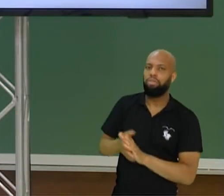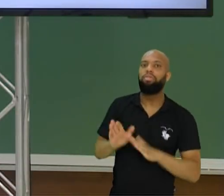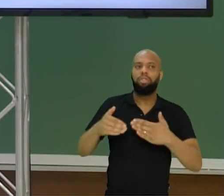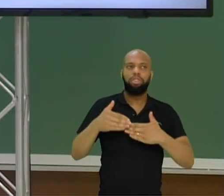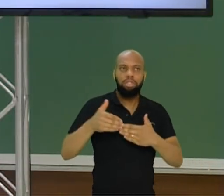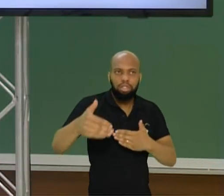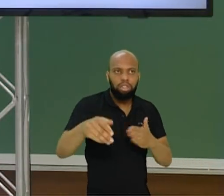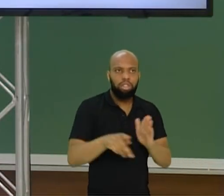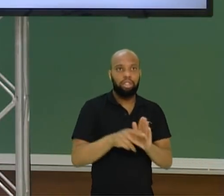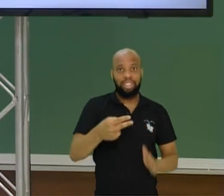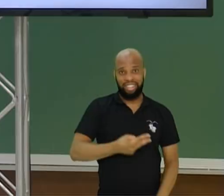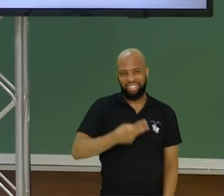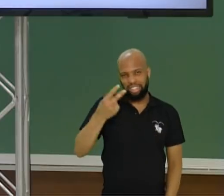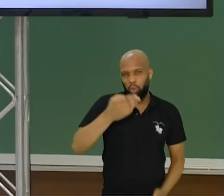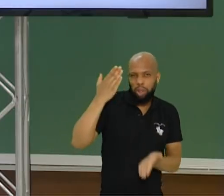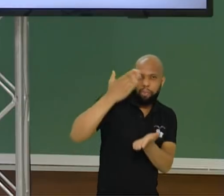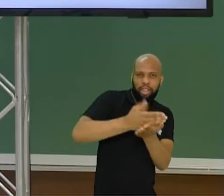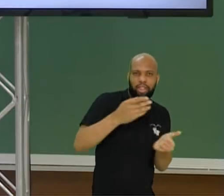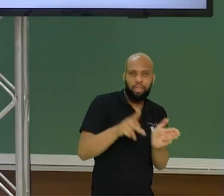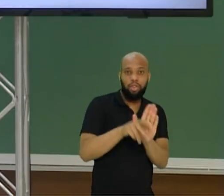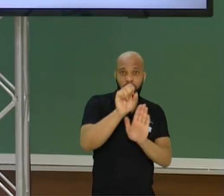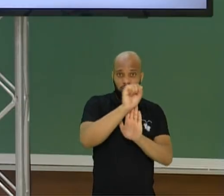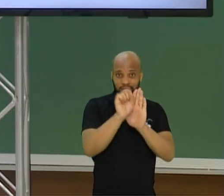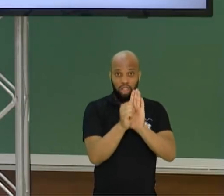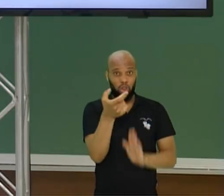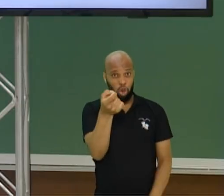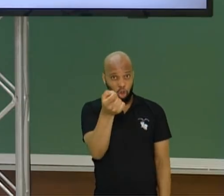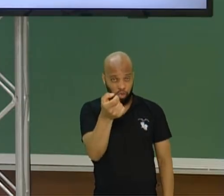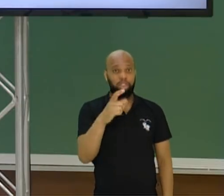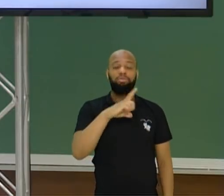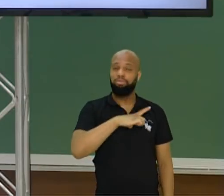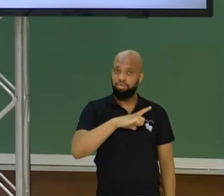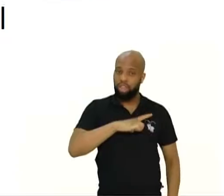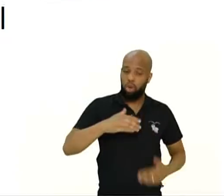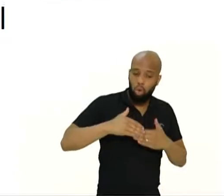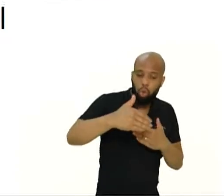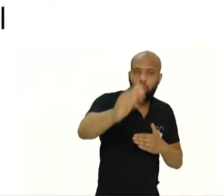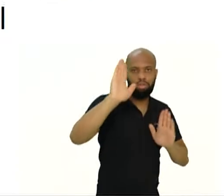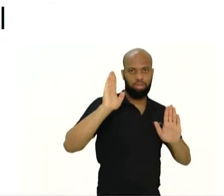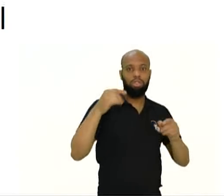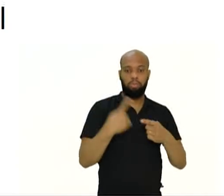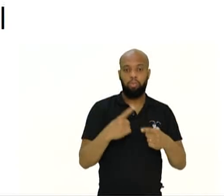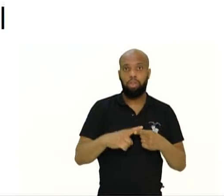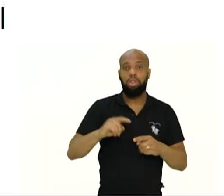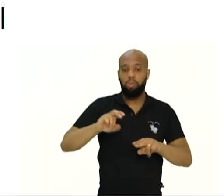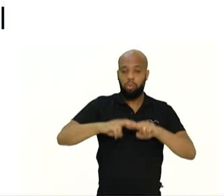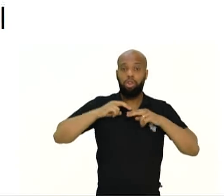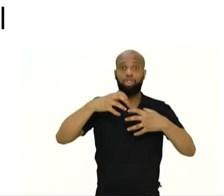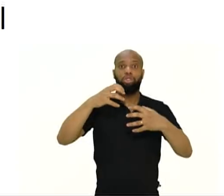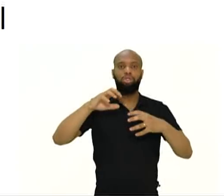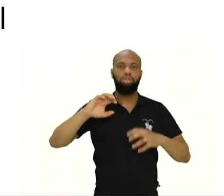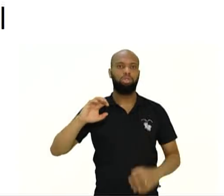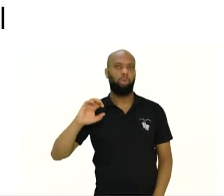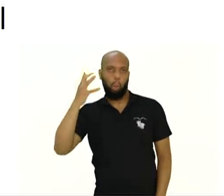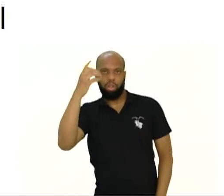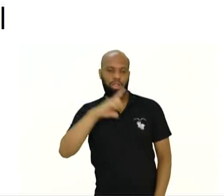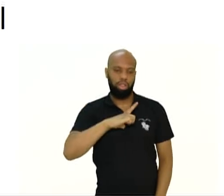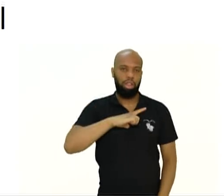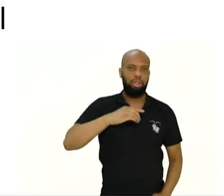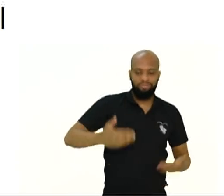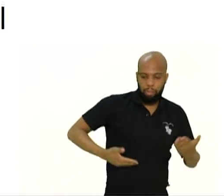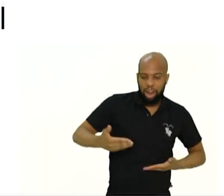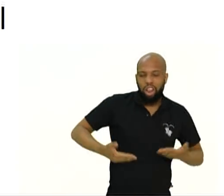a partir da segunda metade do século XX, né? Justamente por conta dessa mão de obra e matéria-prima